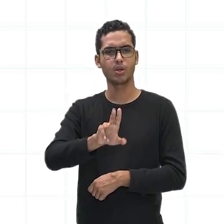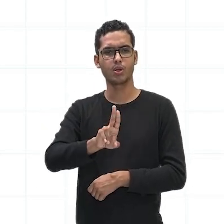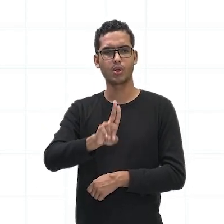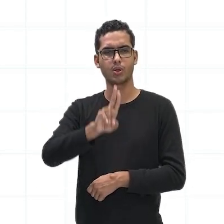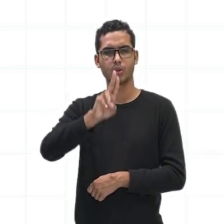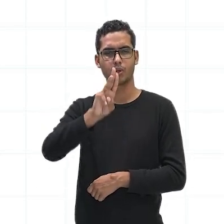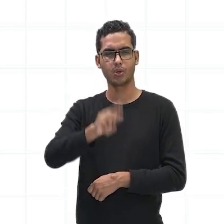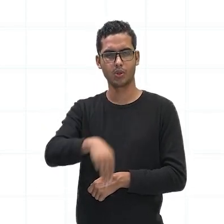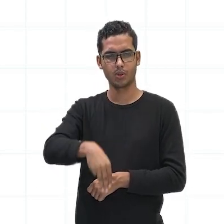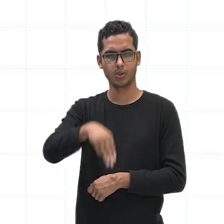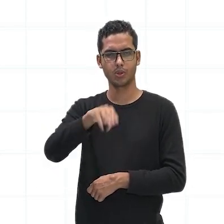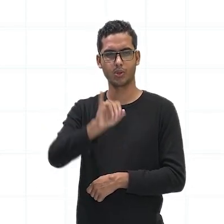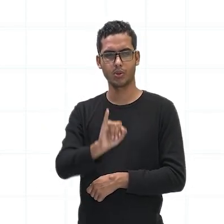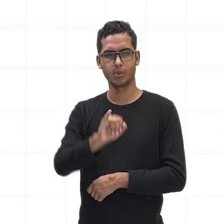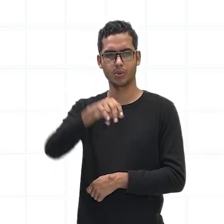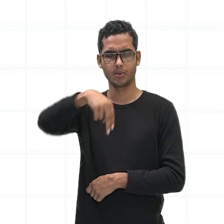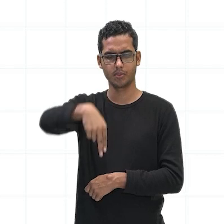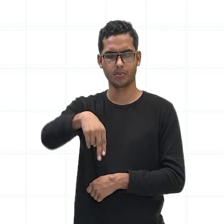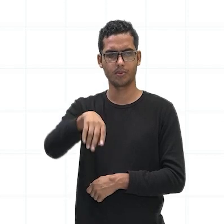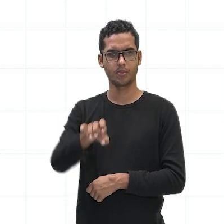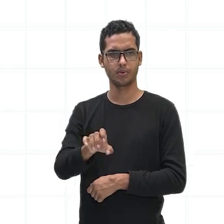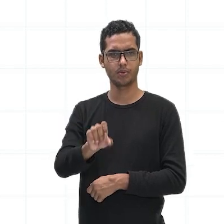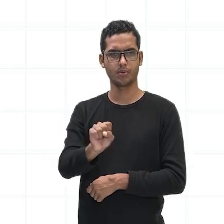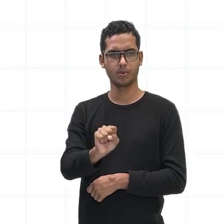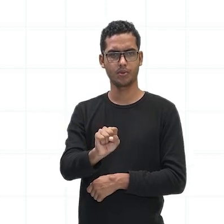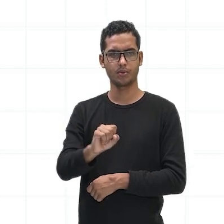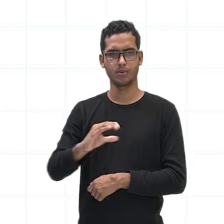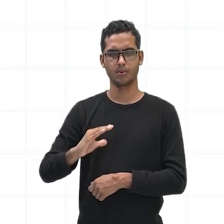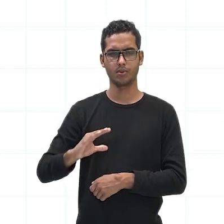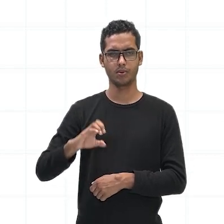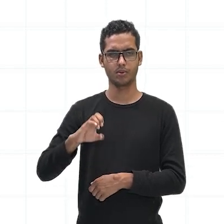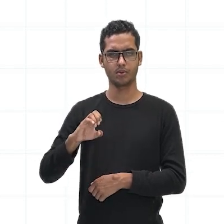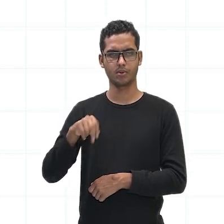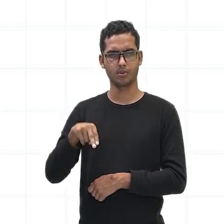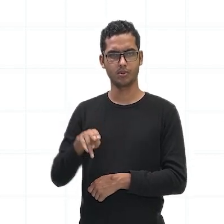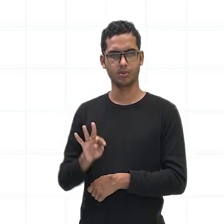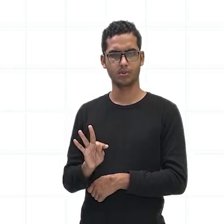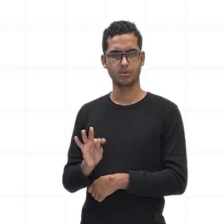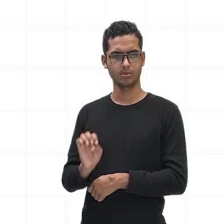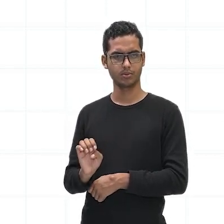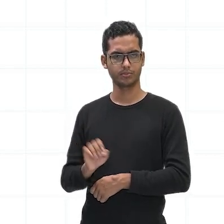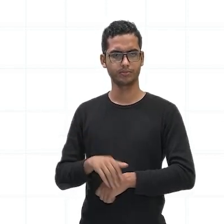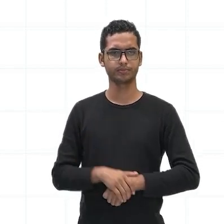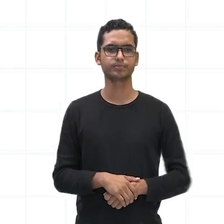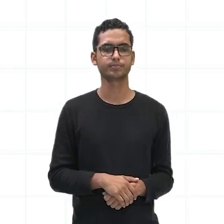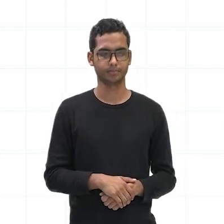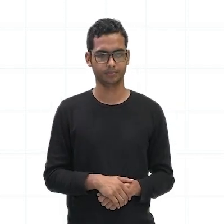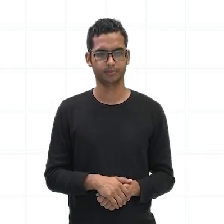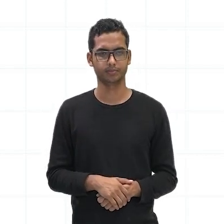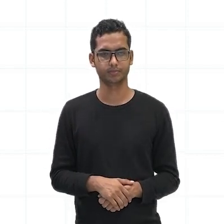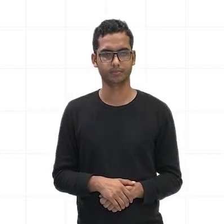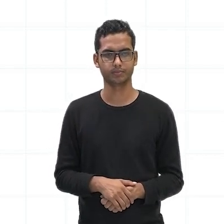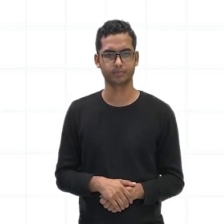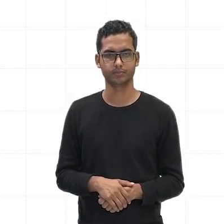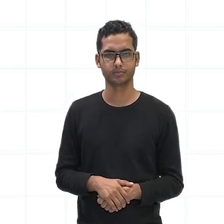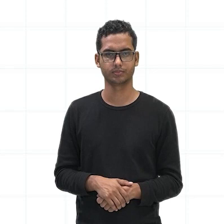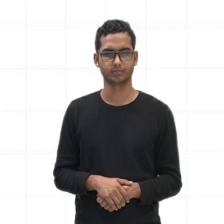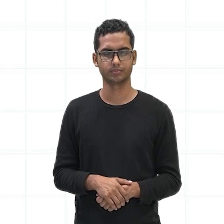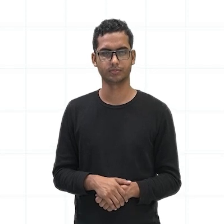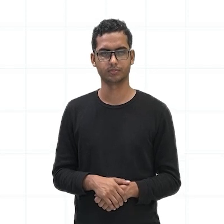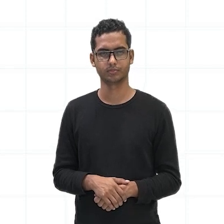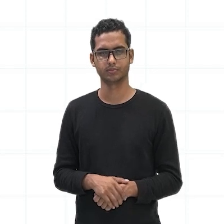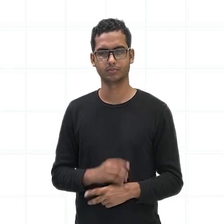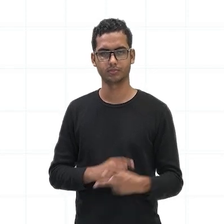a emissão de radiação a baixas temperaturas. Essa categoria se divide em dois subgrupos. A gente tem aí o fluorescente e